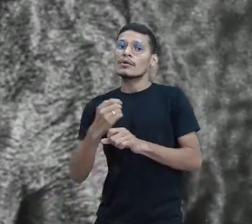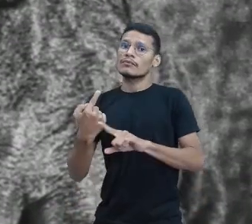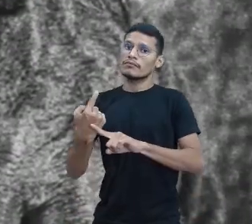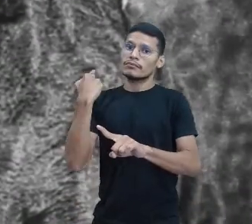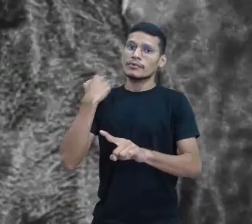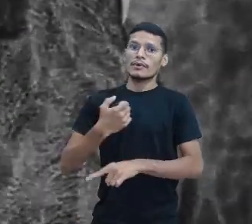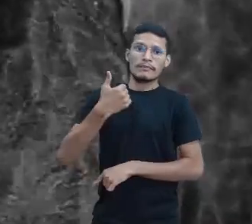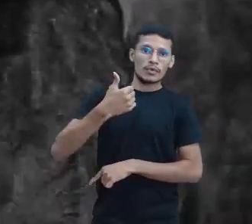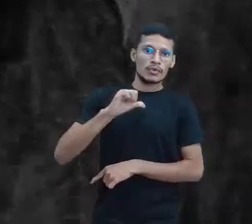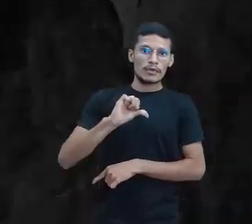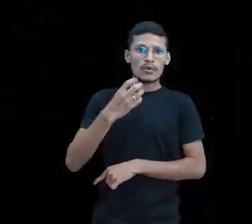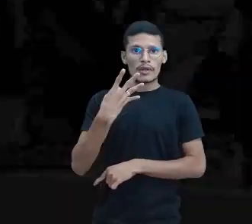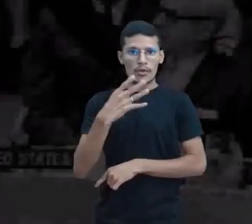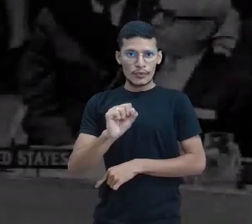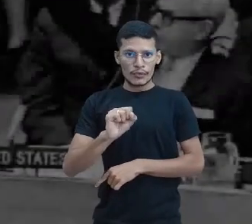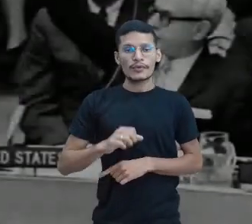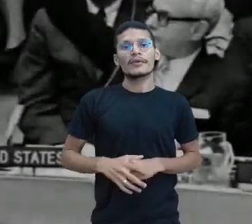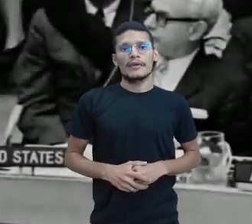1948.